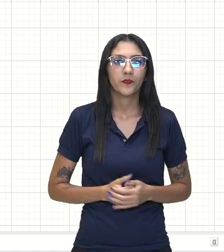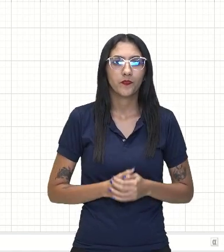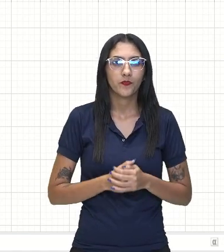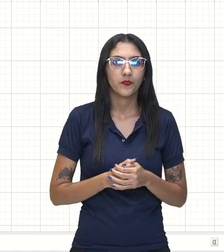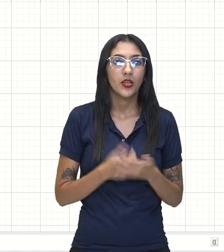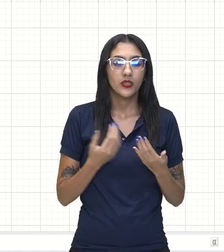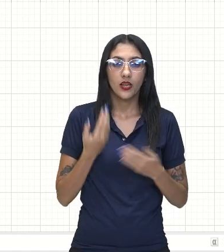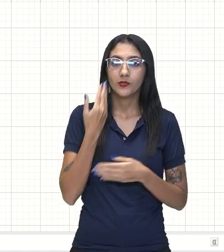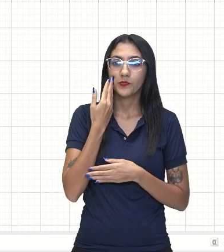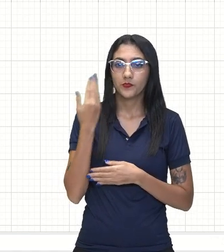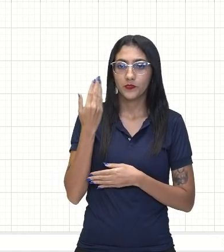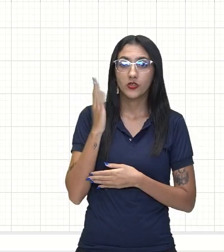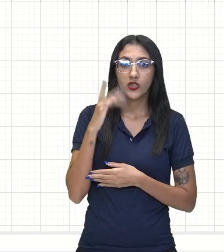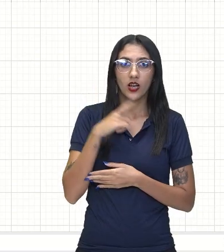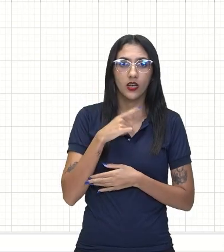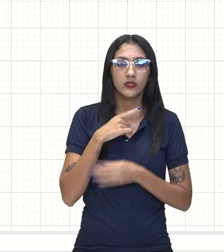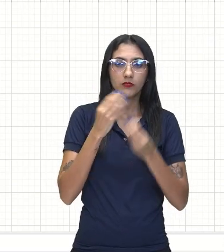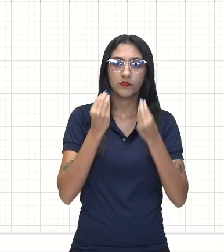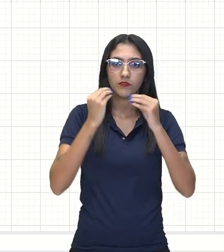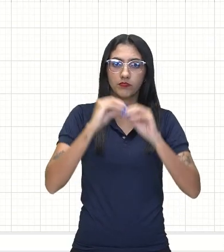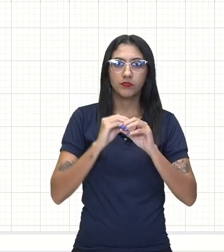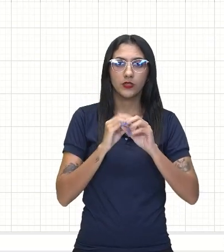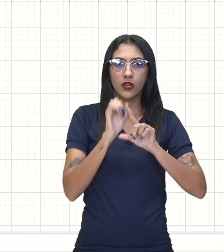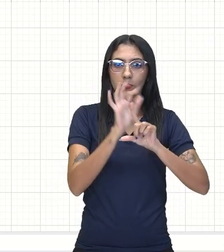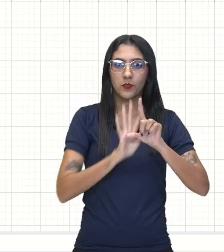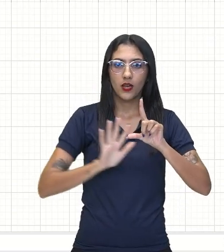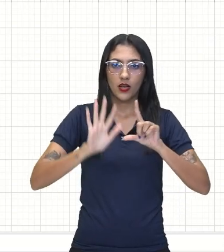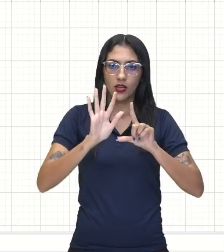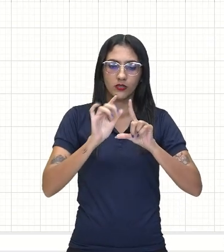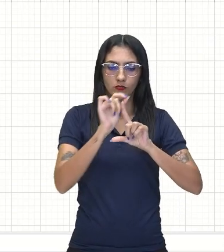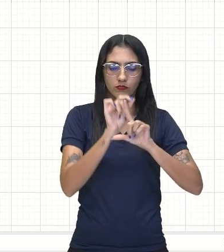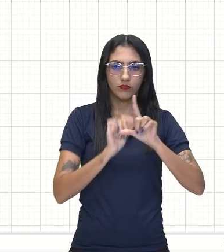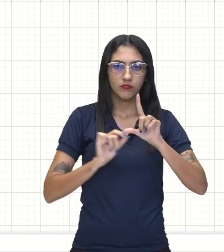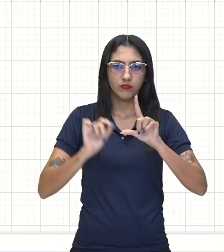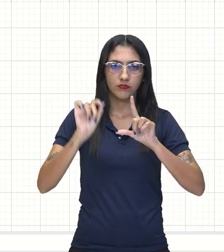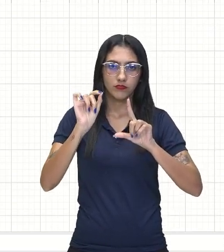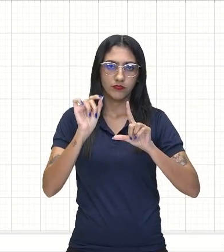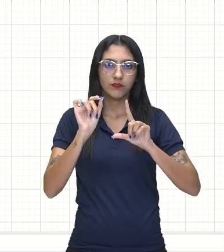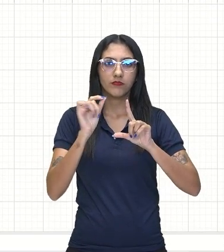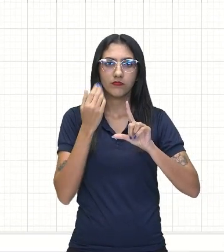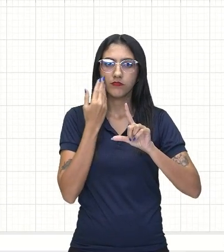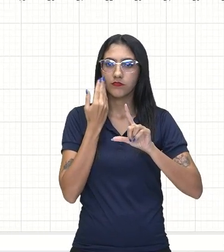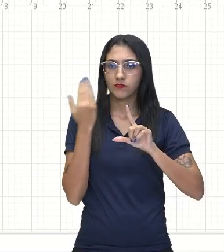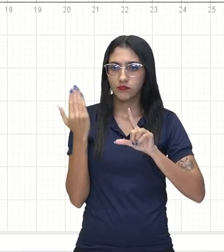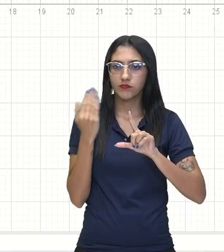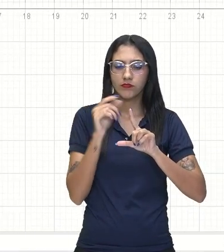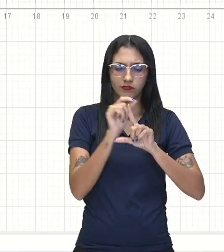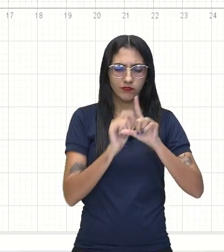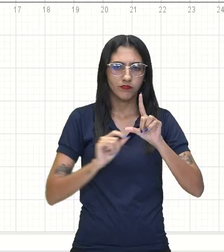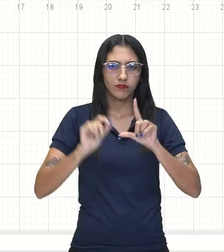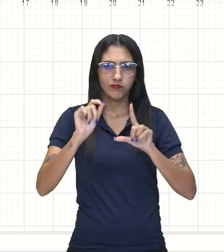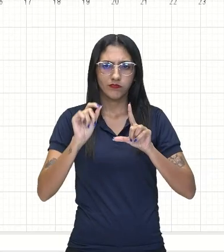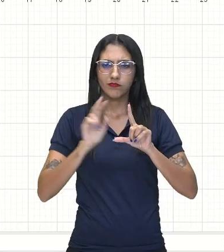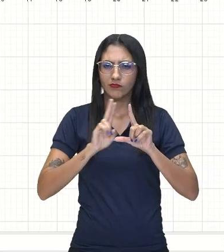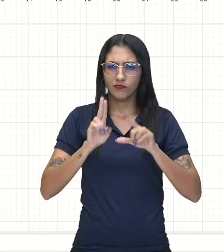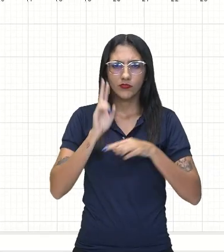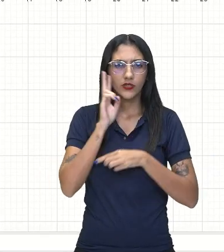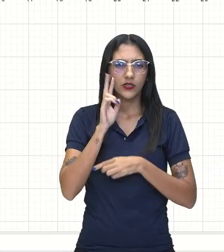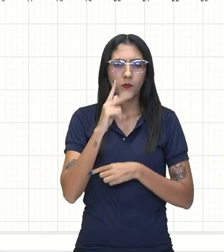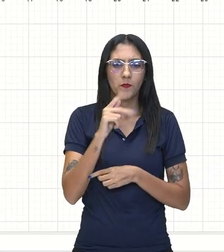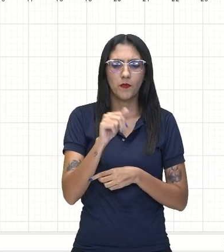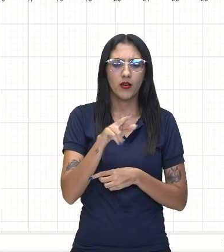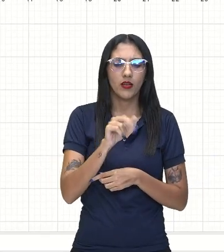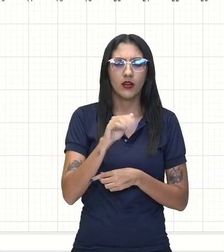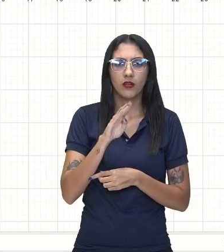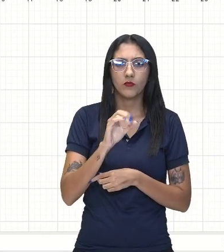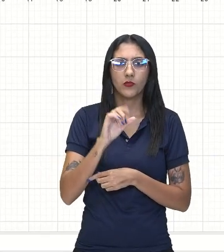Então, aqui já aparece o nosso gráfico, que ele é uma parábola. E vejam só,